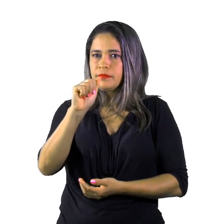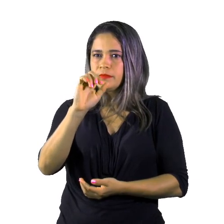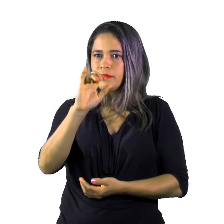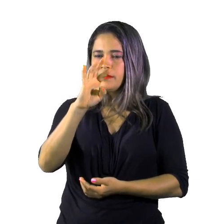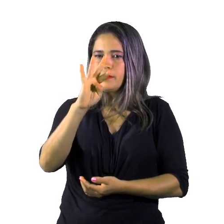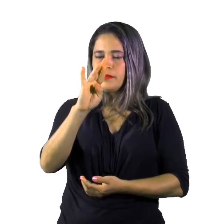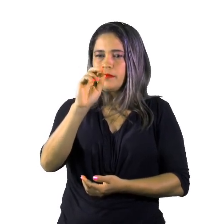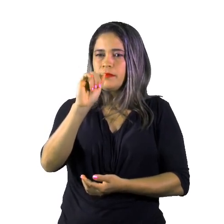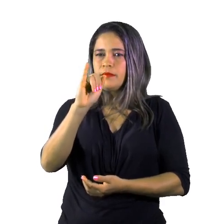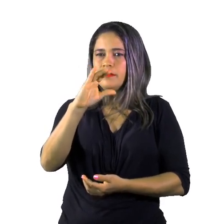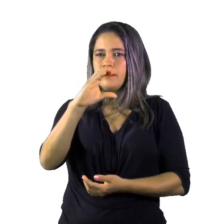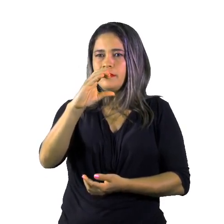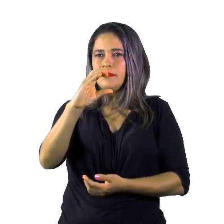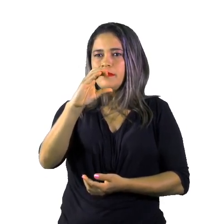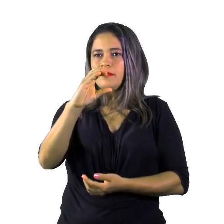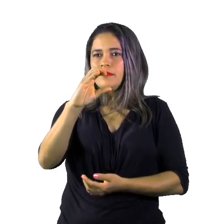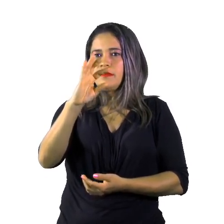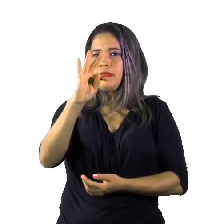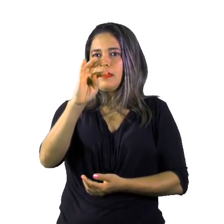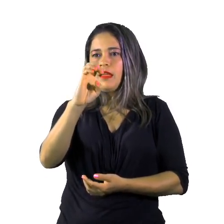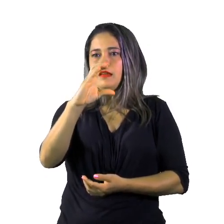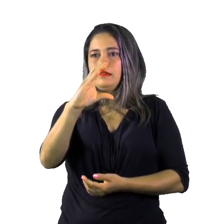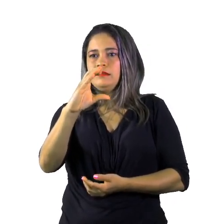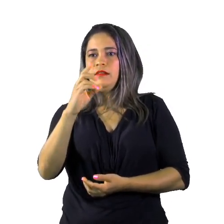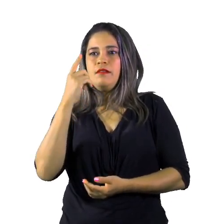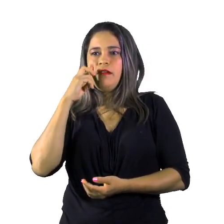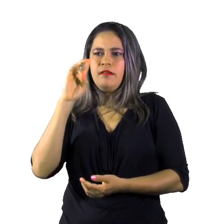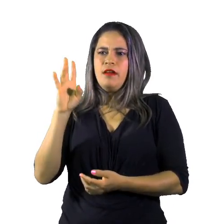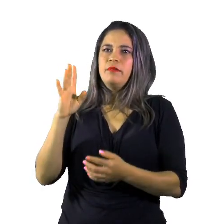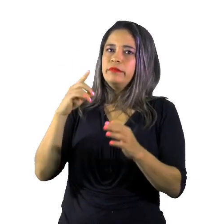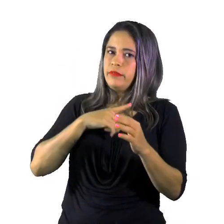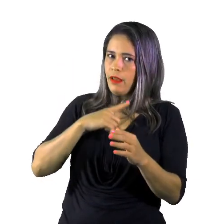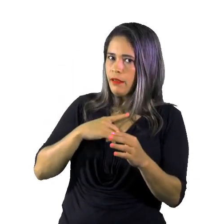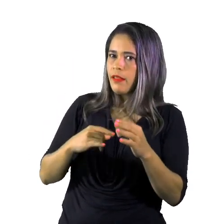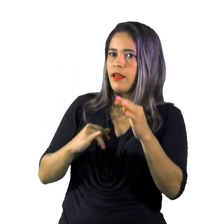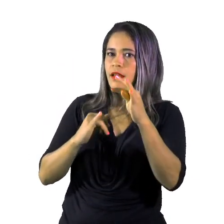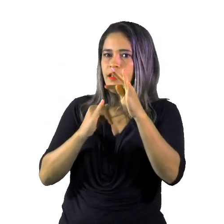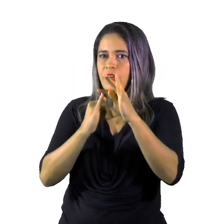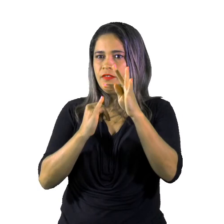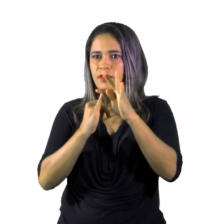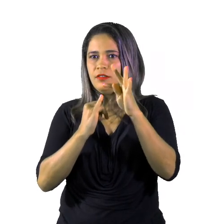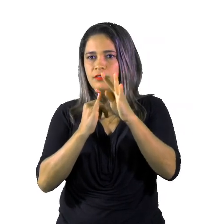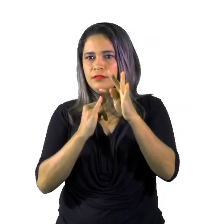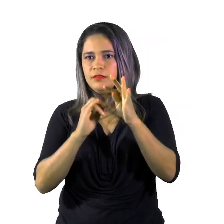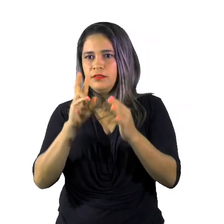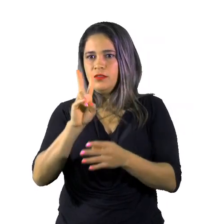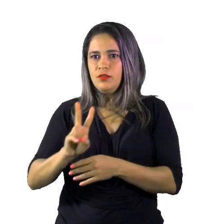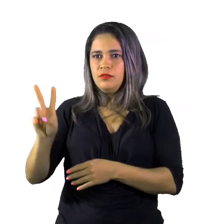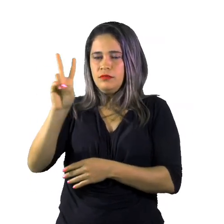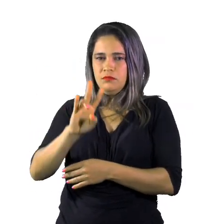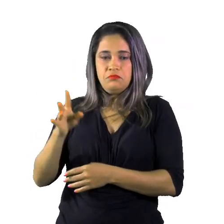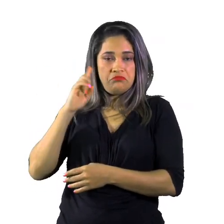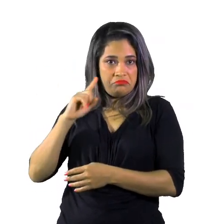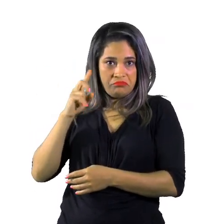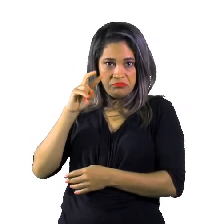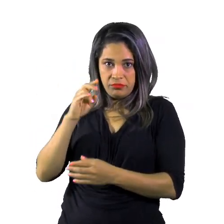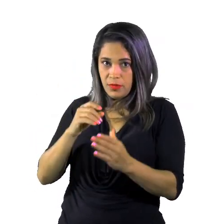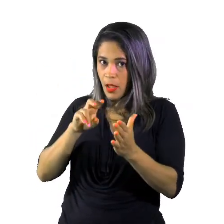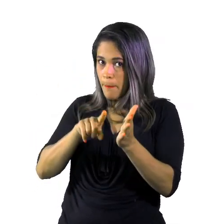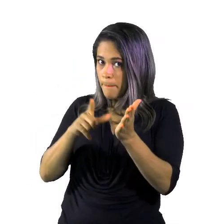importantes e que inclusive caem no IFTO e em vários vestibulares, que é a questão do desemprego estrutural e o